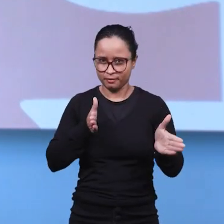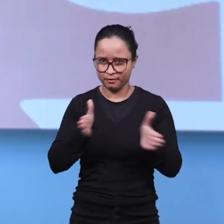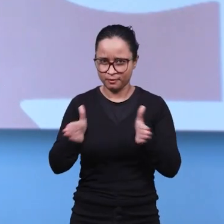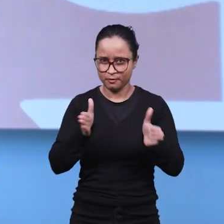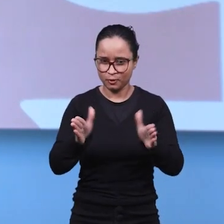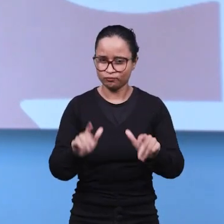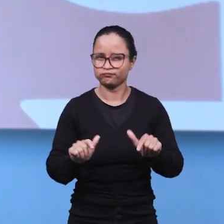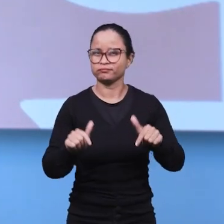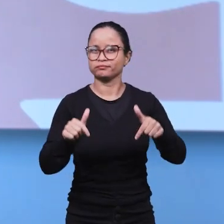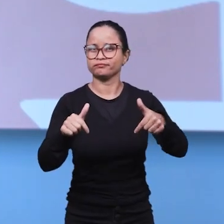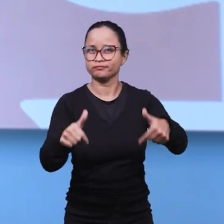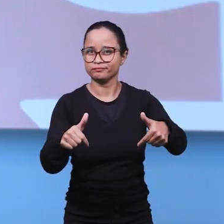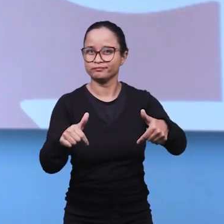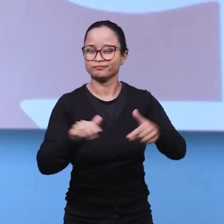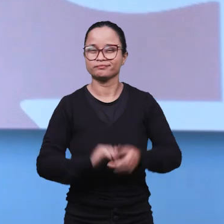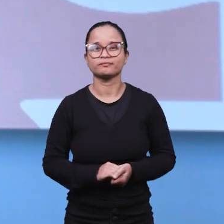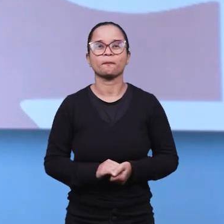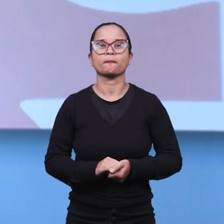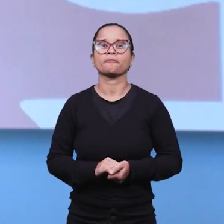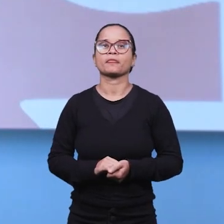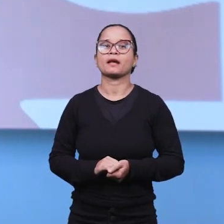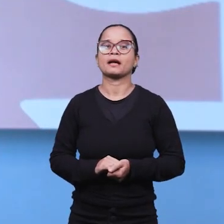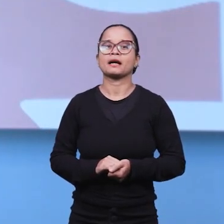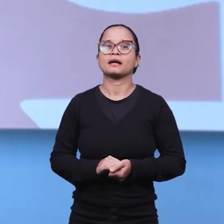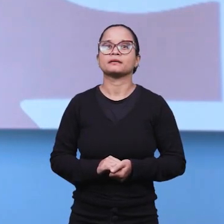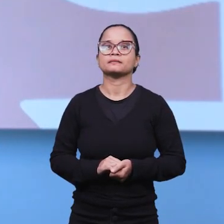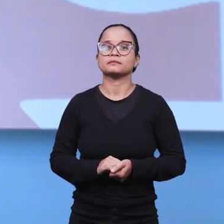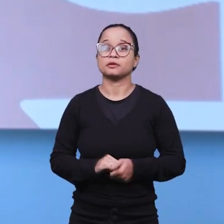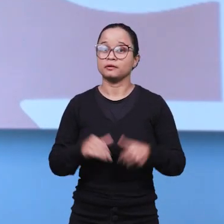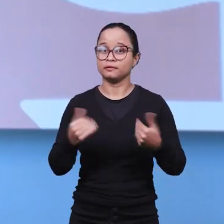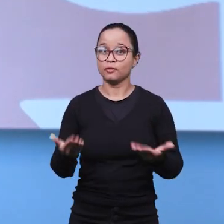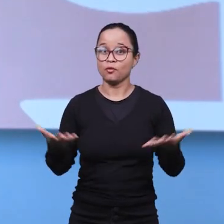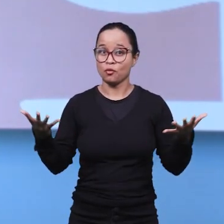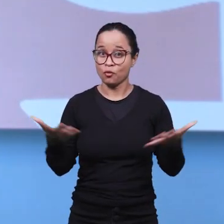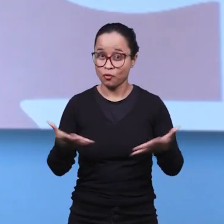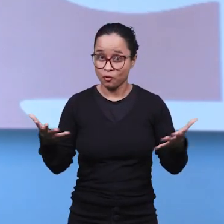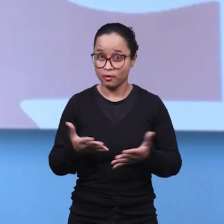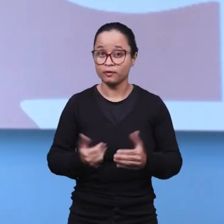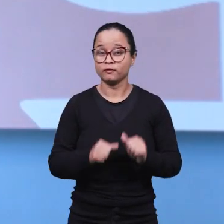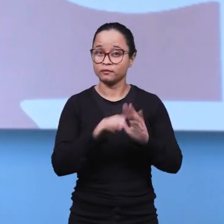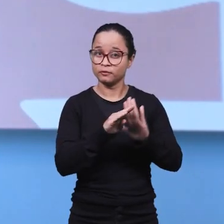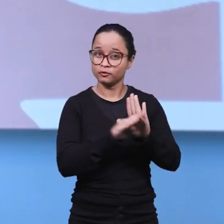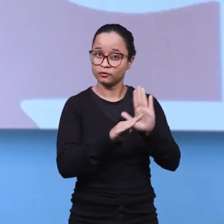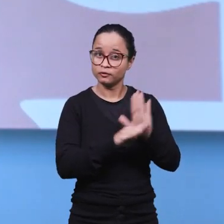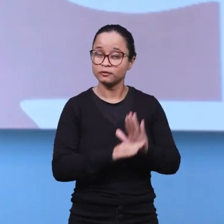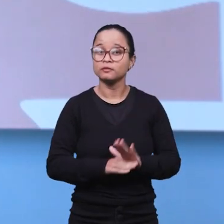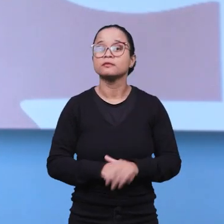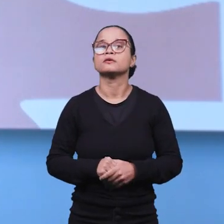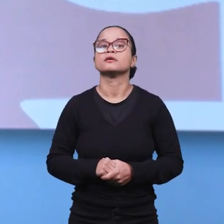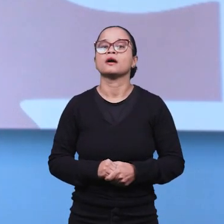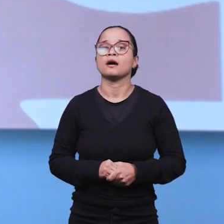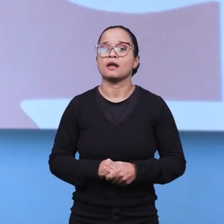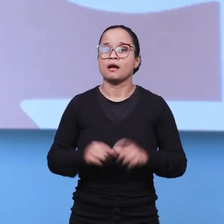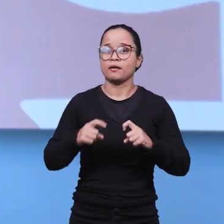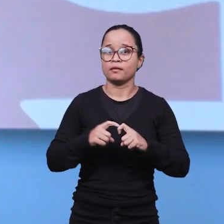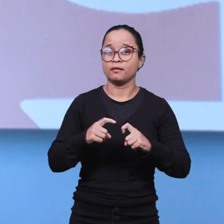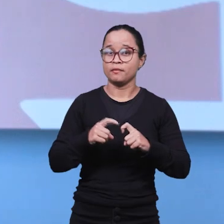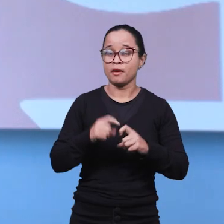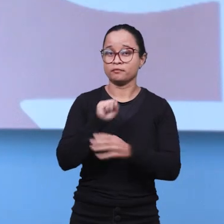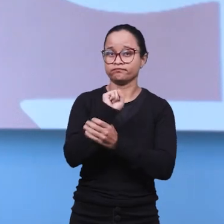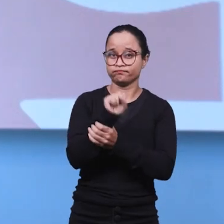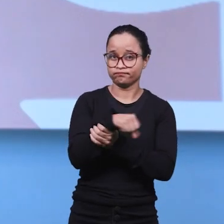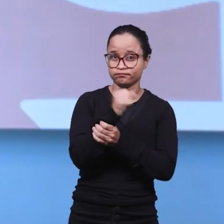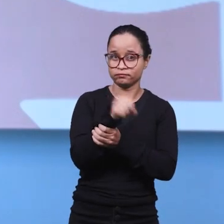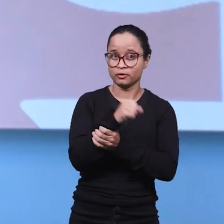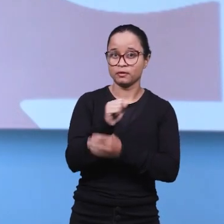Ação. Hoje, recebemos em nosso programa a doutora Gilmara Orico, fisioterapeuta, que irá